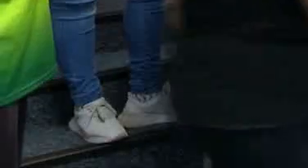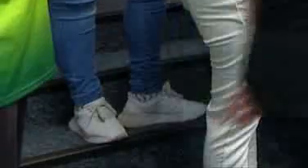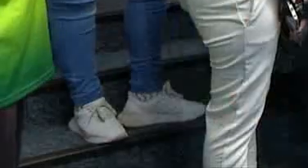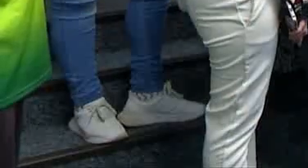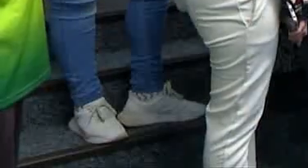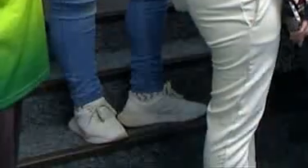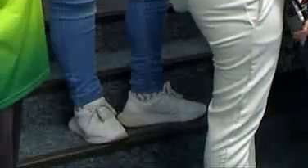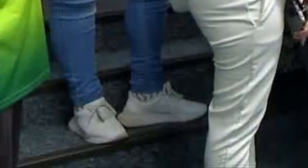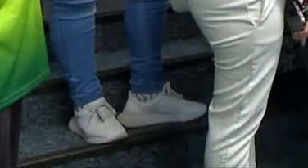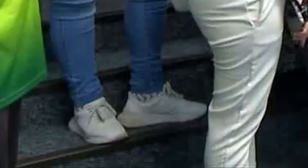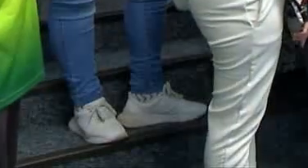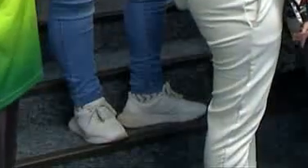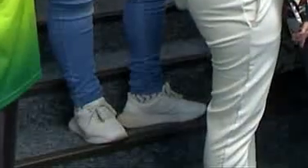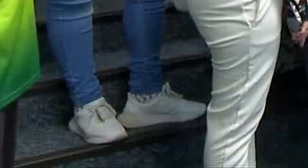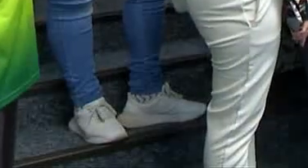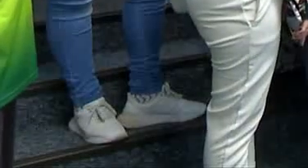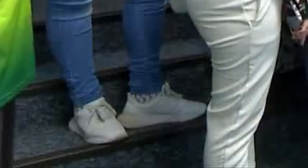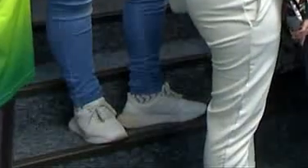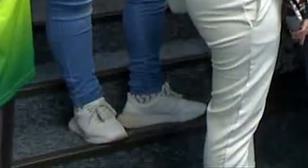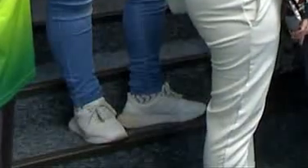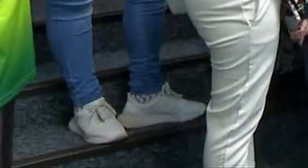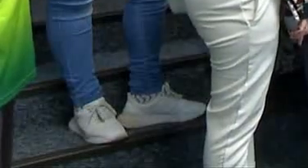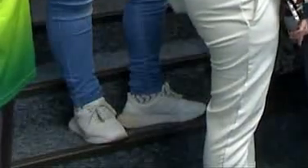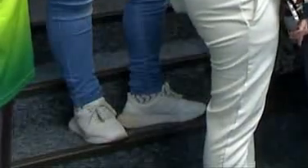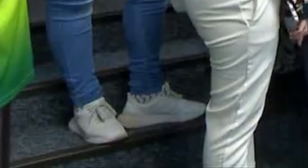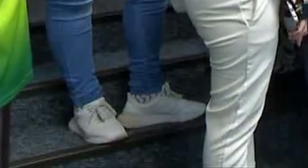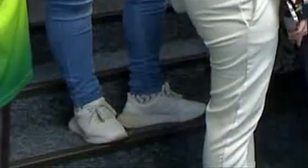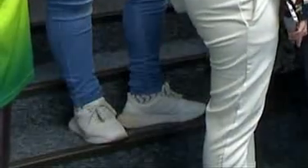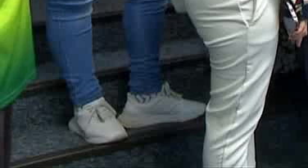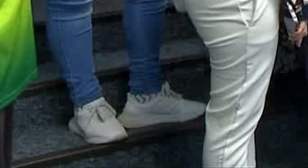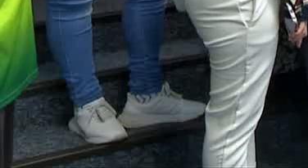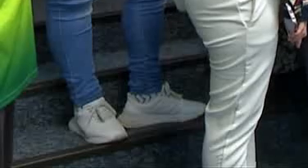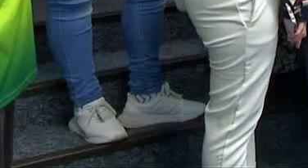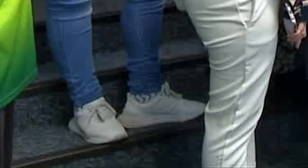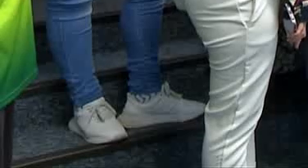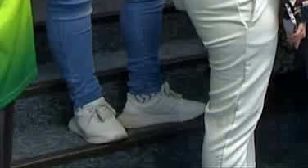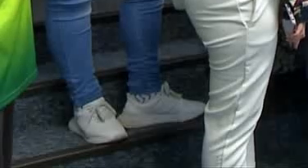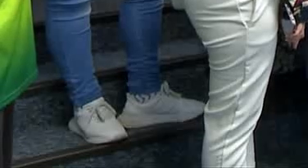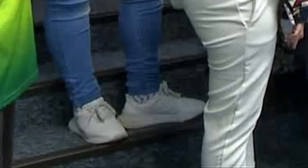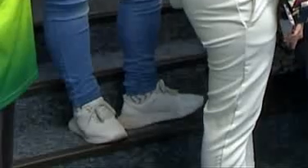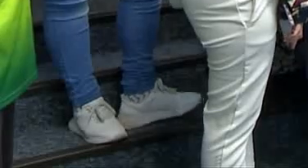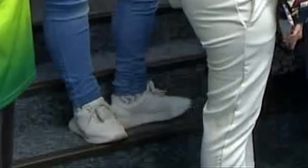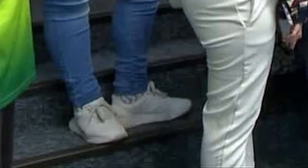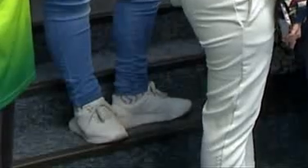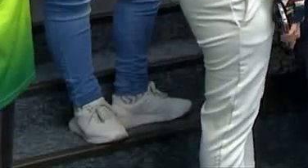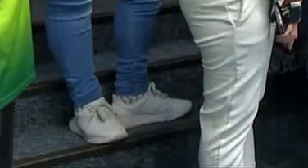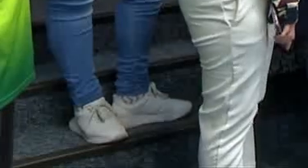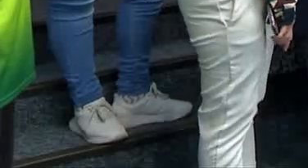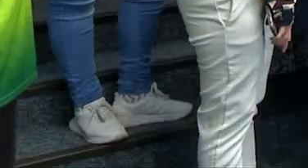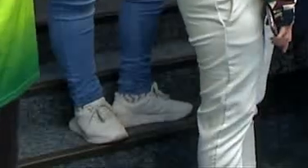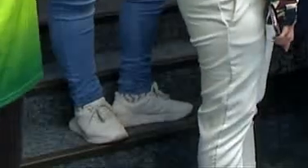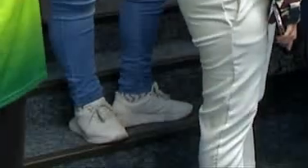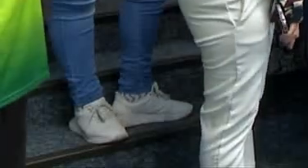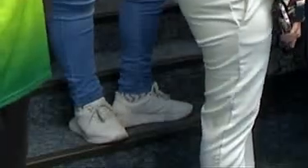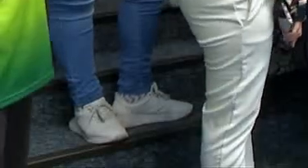pelo Moreira juntamente com o vereador João Donizete a homenagem a secretaria